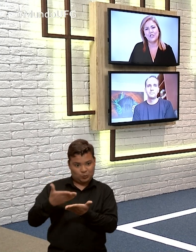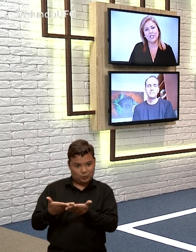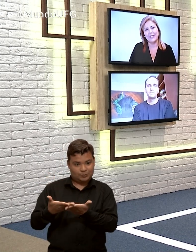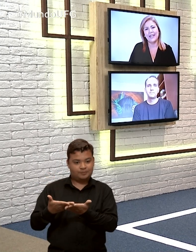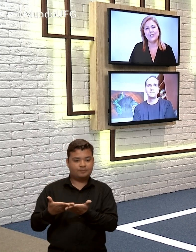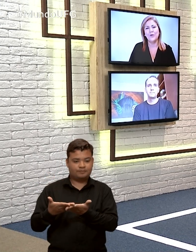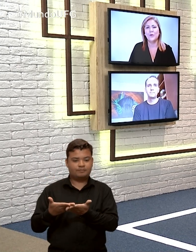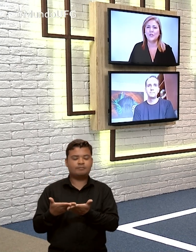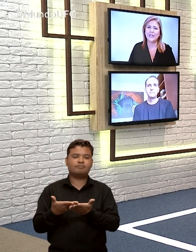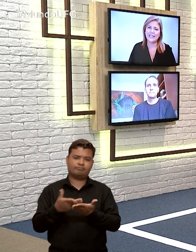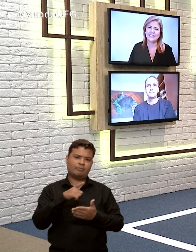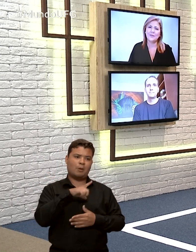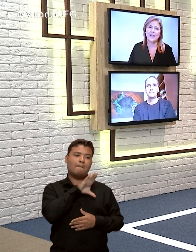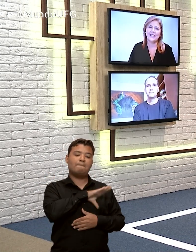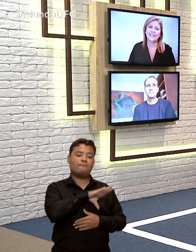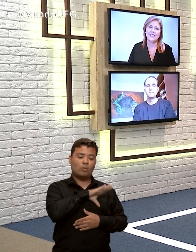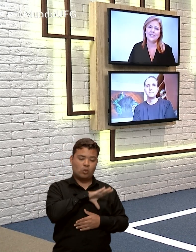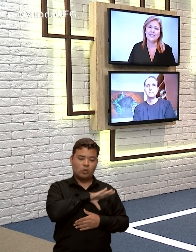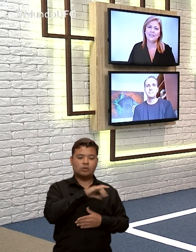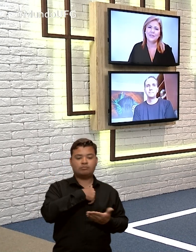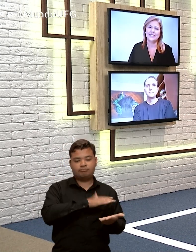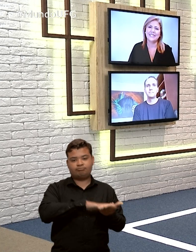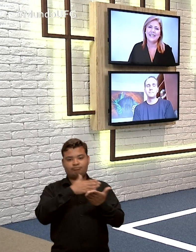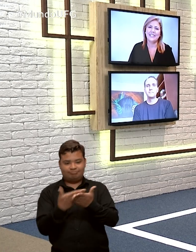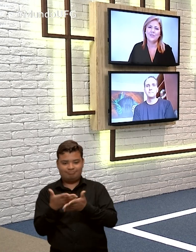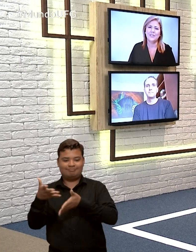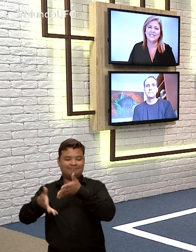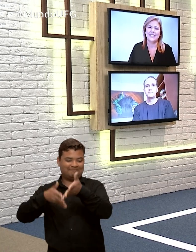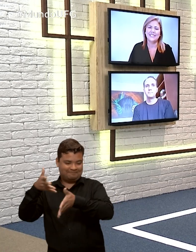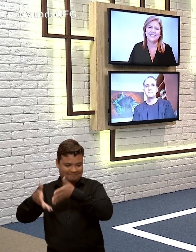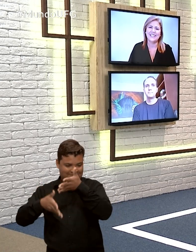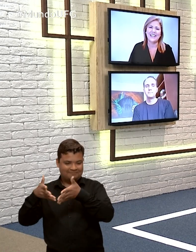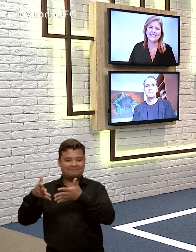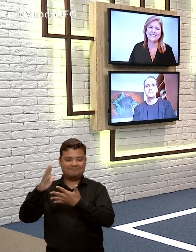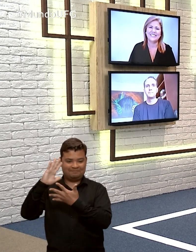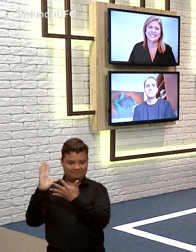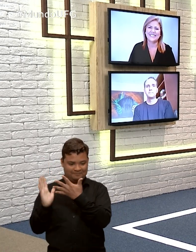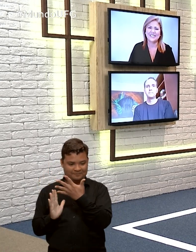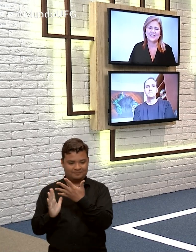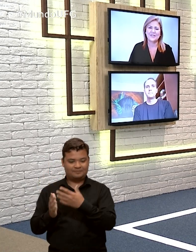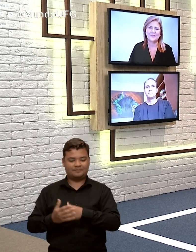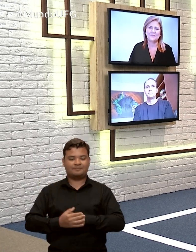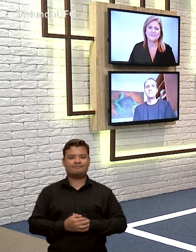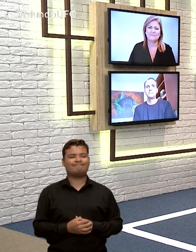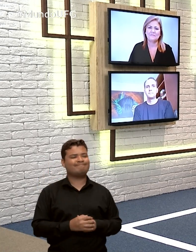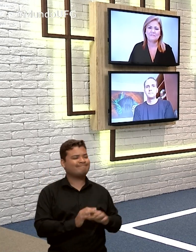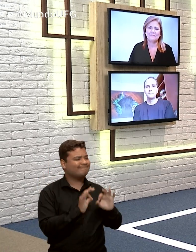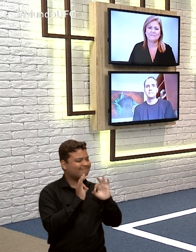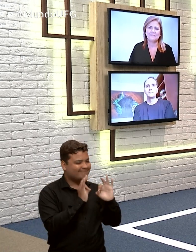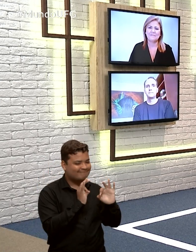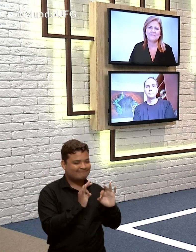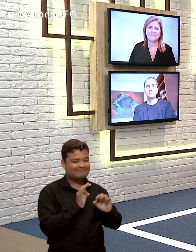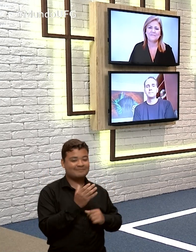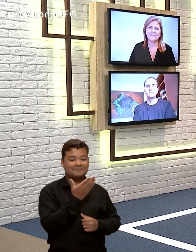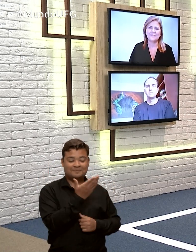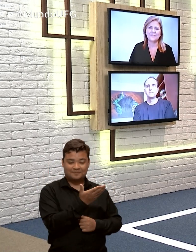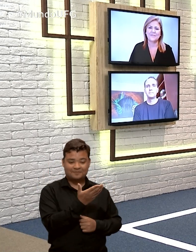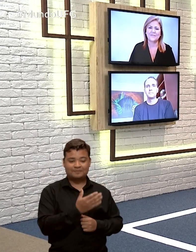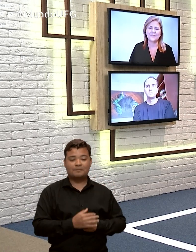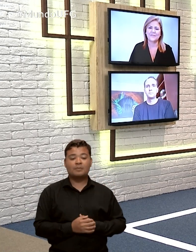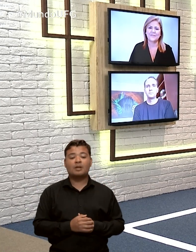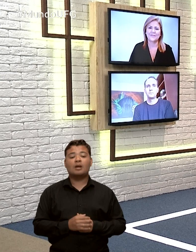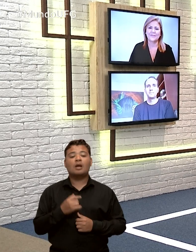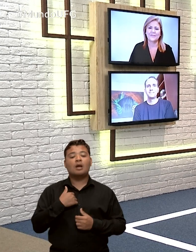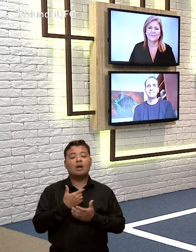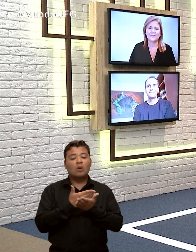passando da língua portuguesa para Libras, né, língua brasileira de sinais. Perfeito, Sueli. Eu quero